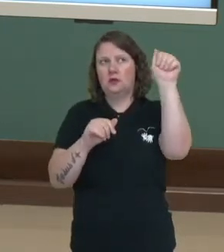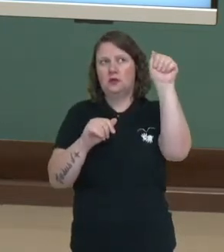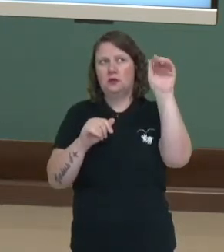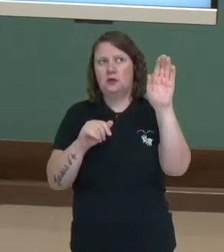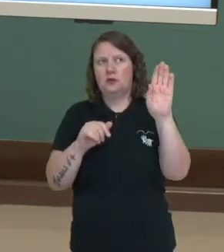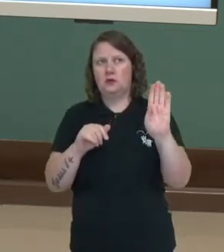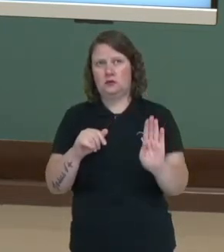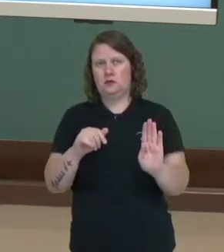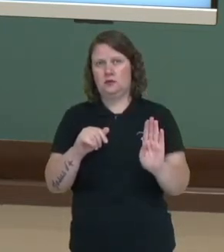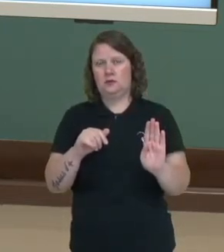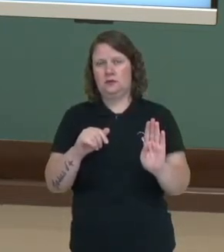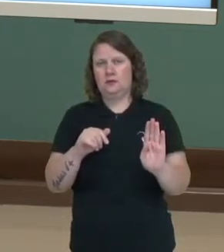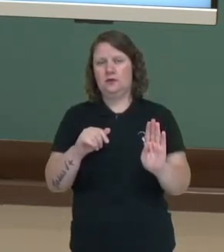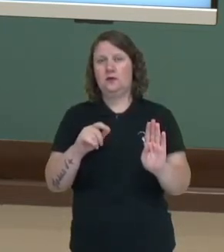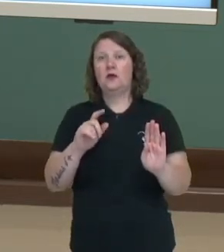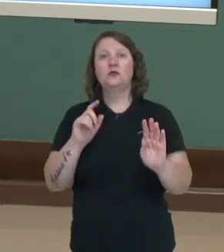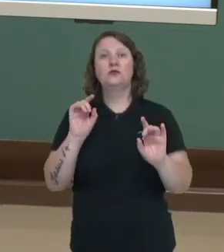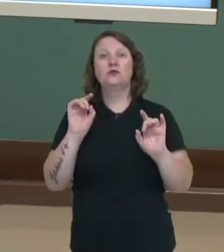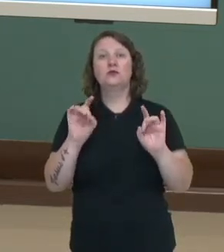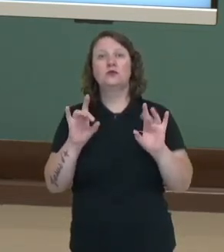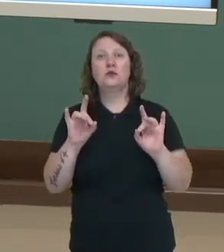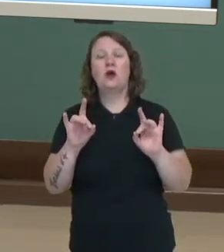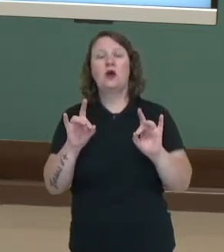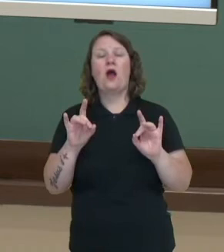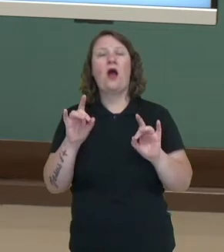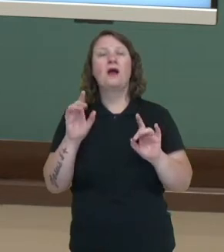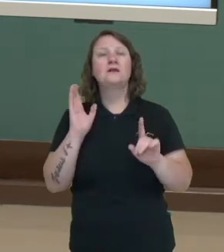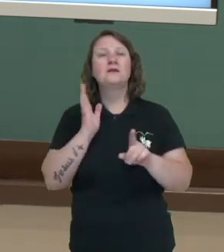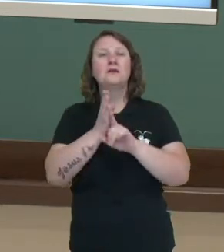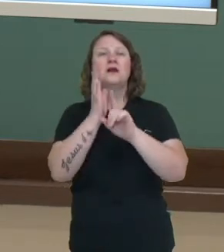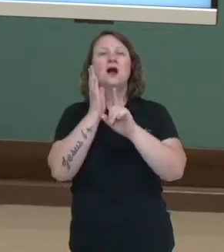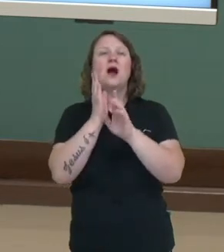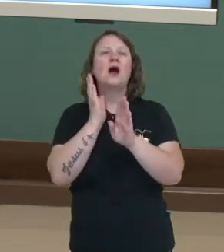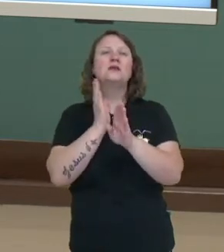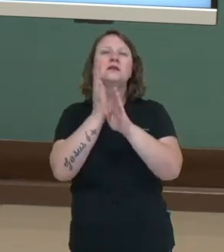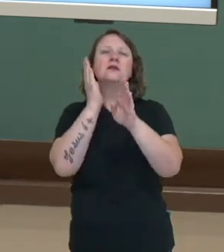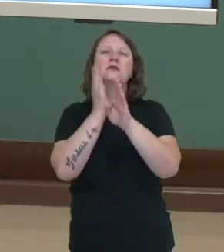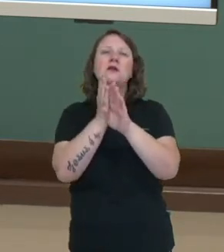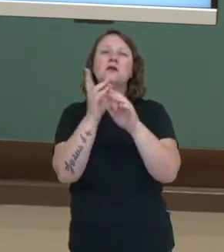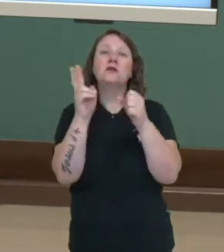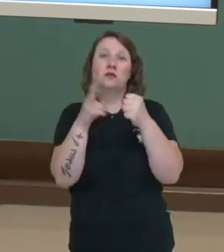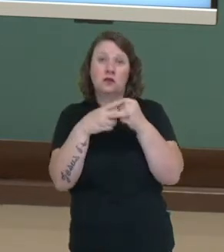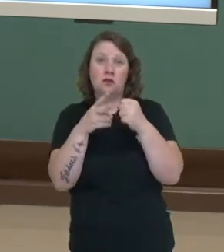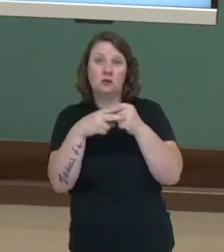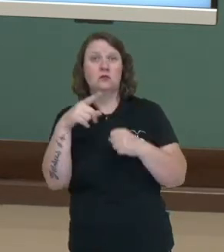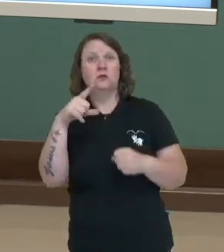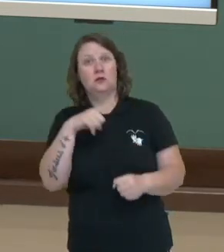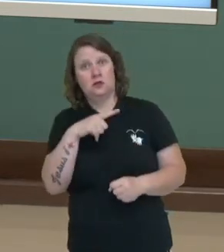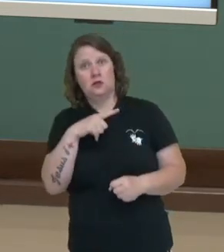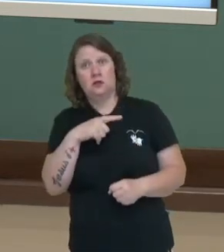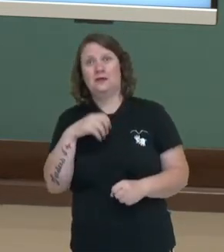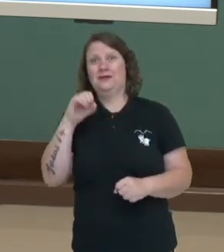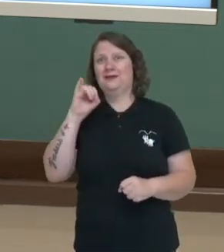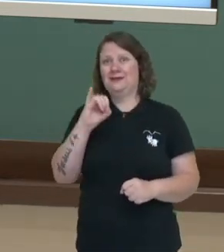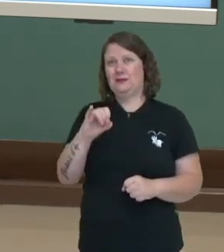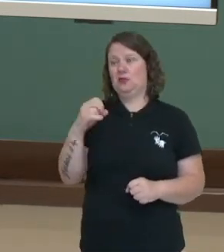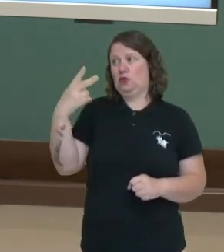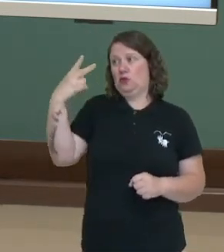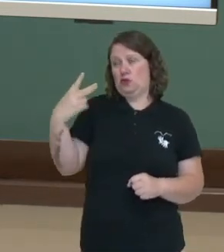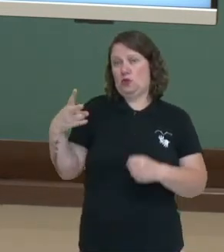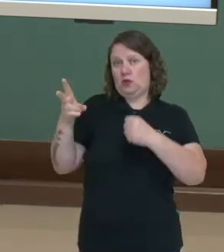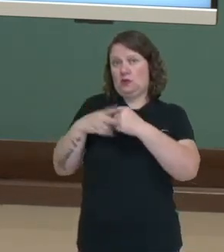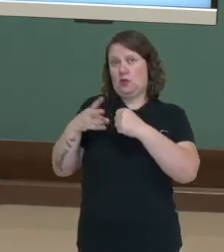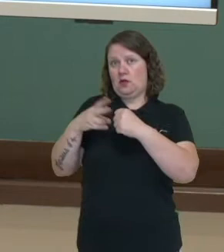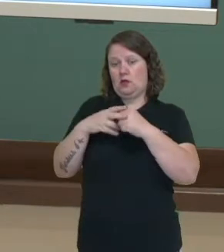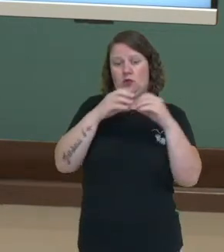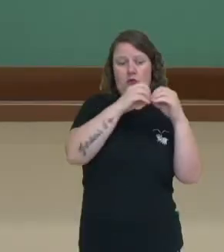conseguimos identificar através da forma verbal. Se há um verbo, há uma oração. Dois verbos, duas